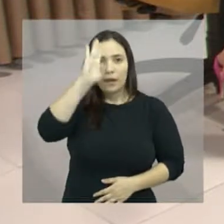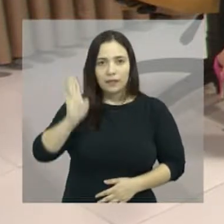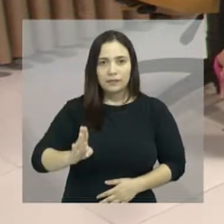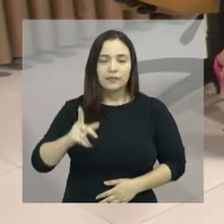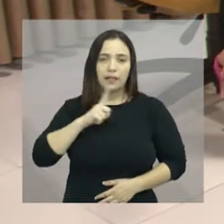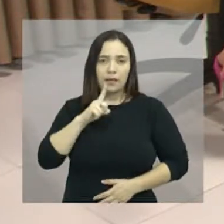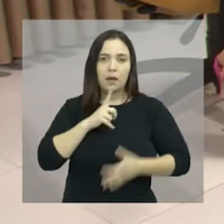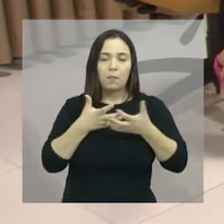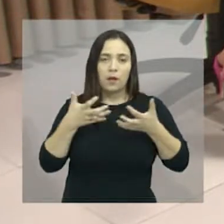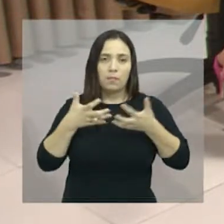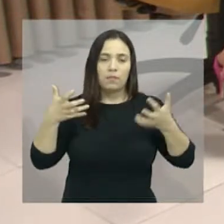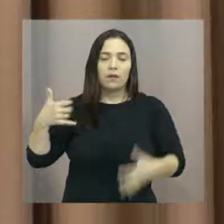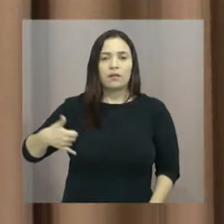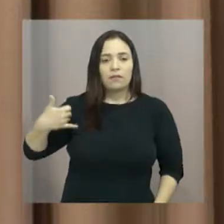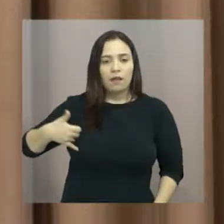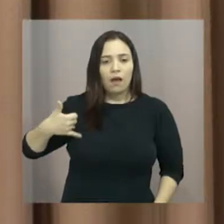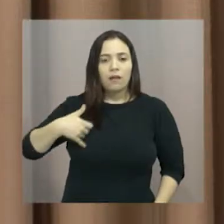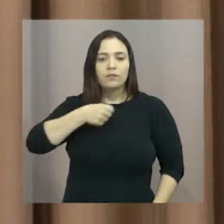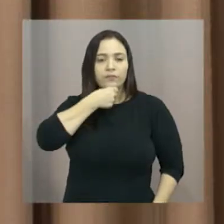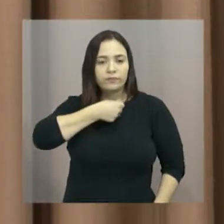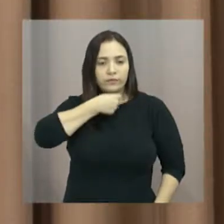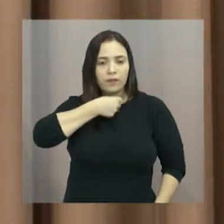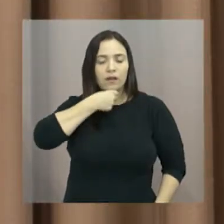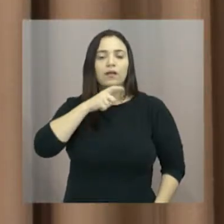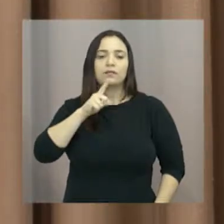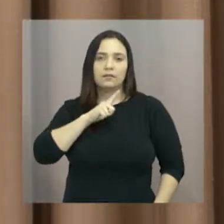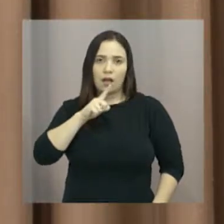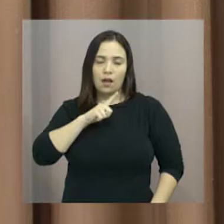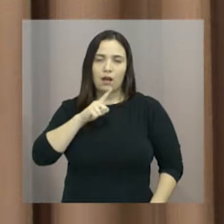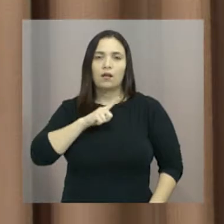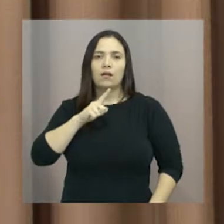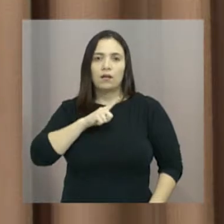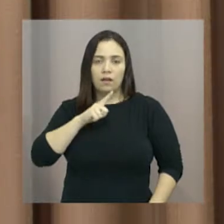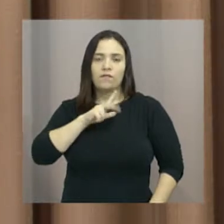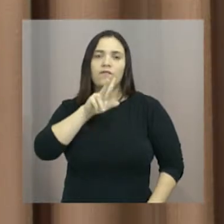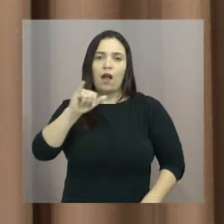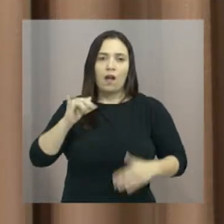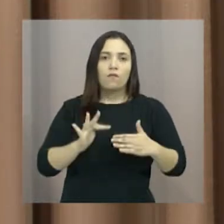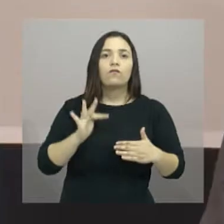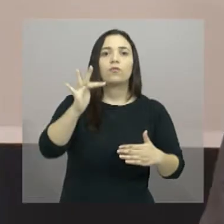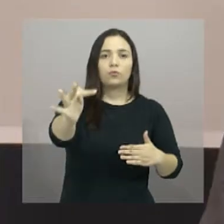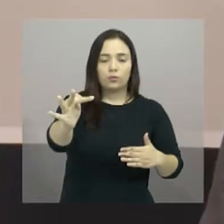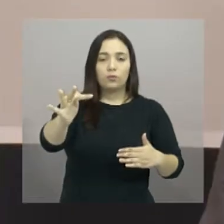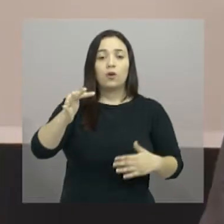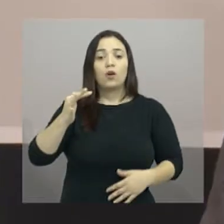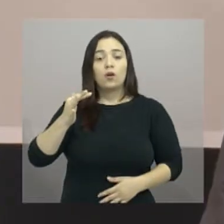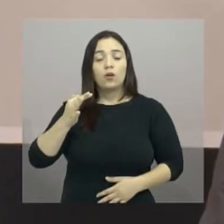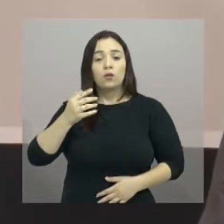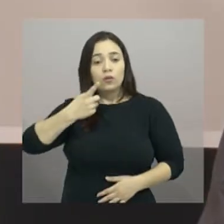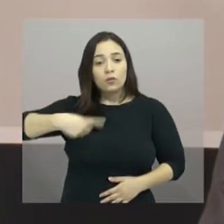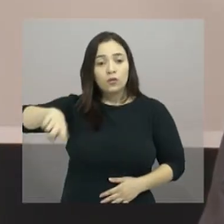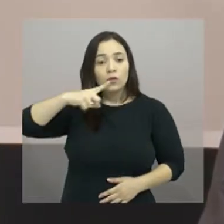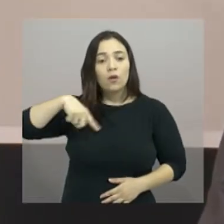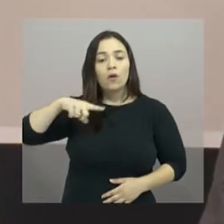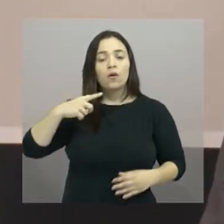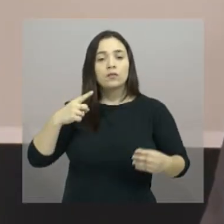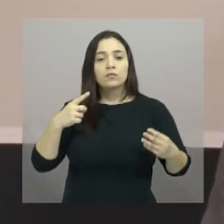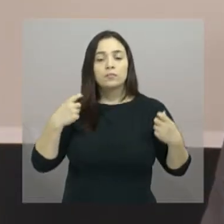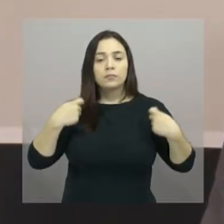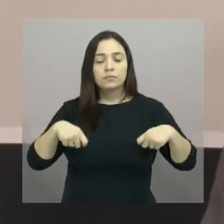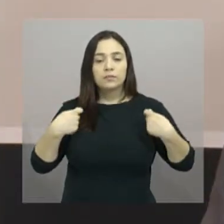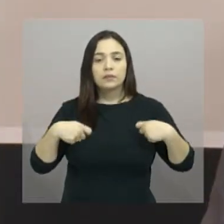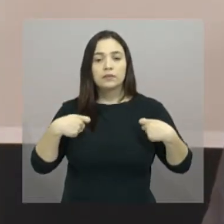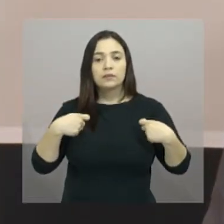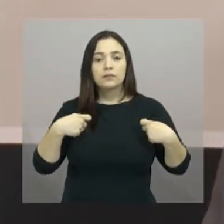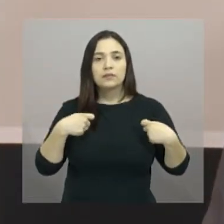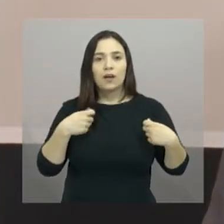envelhecendo. Nós estamos caminhando para ter uma população cada vez mais idosa. Nós nunca mais teremos, na história do Brasil, tantos